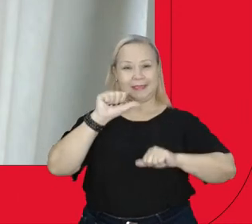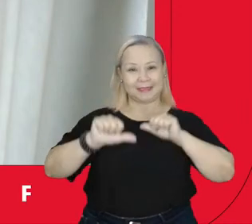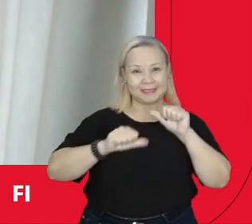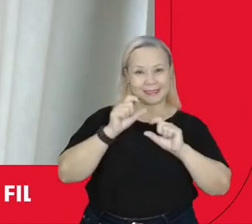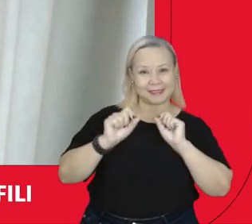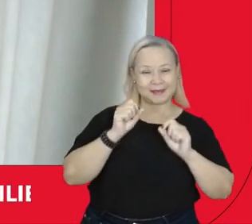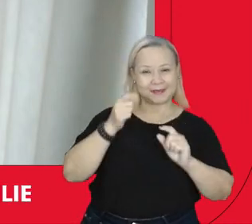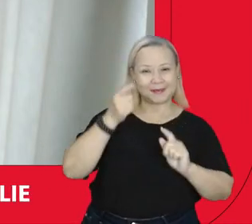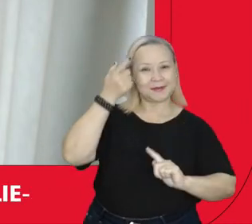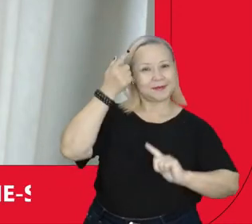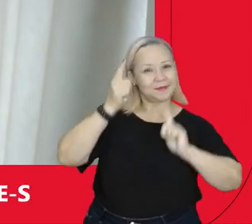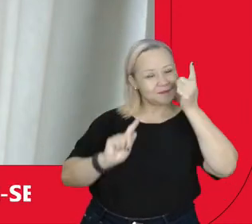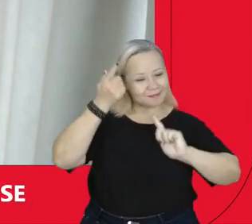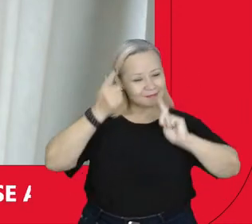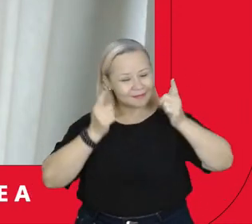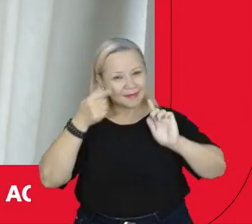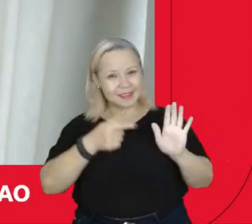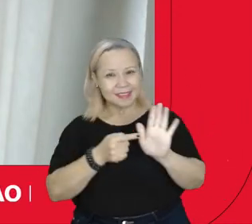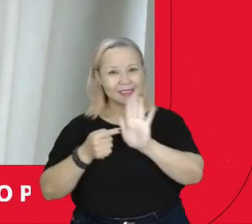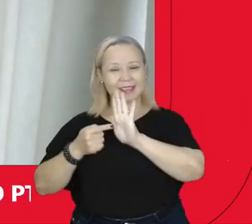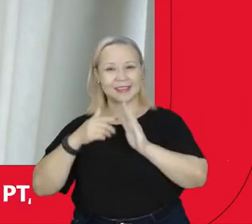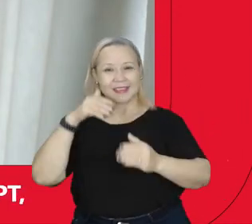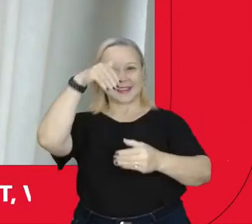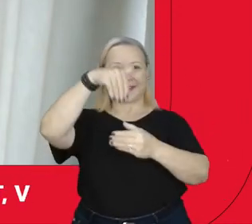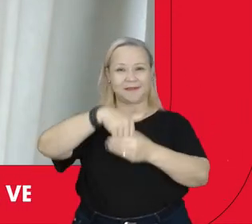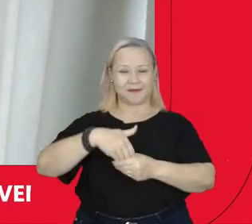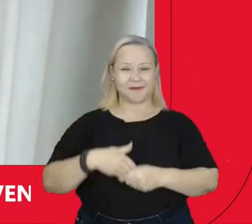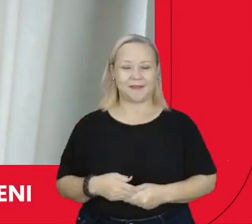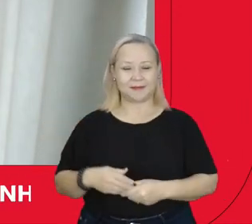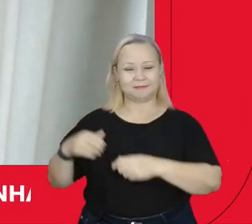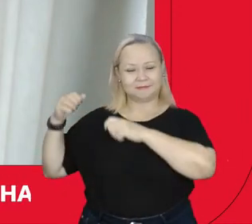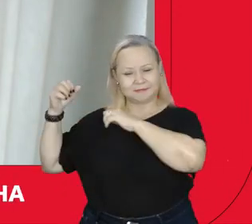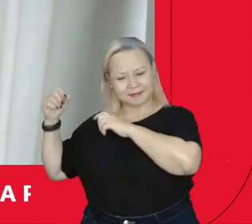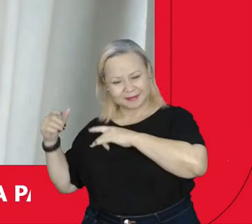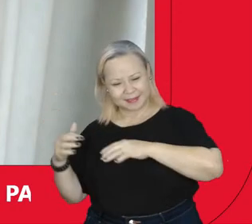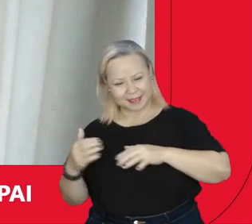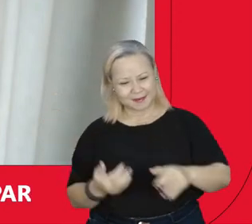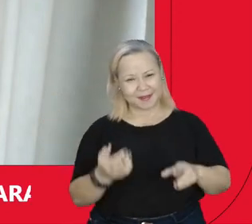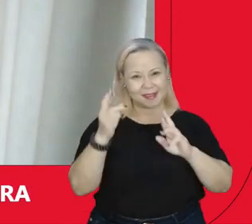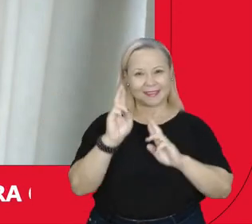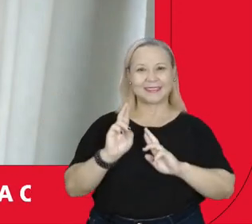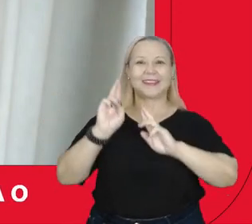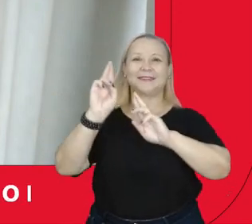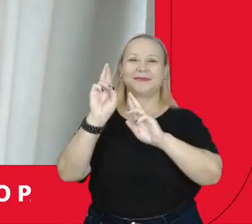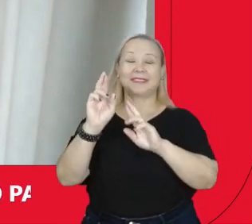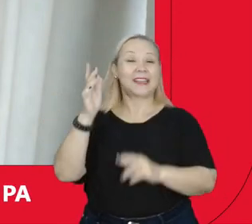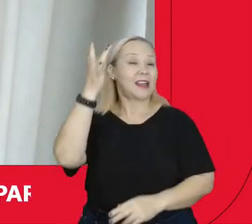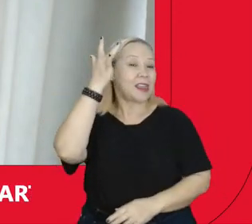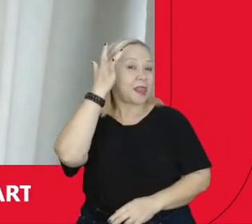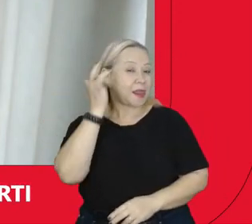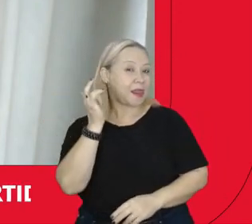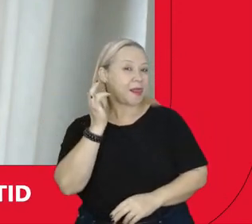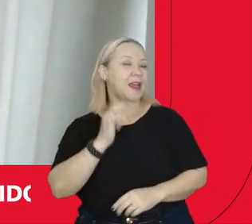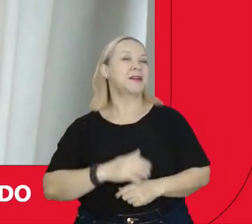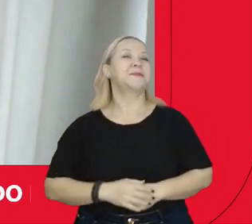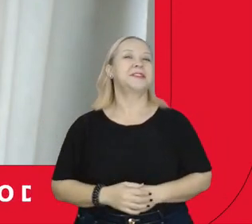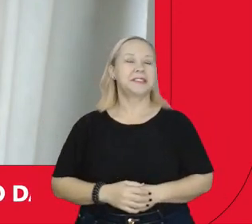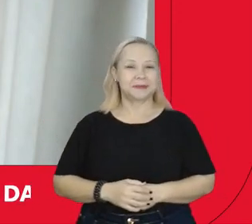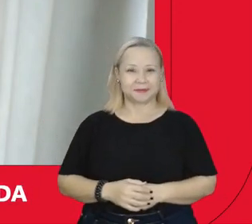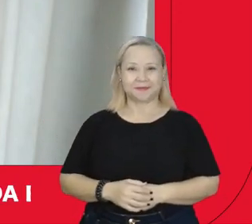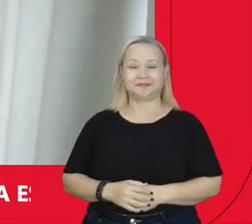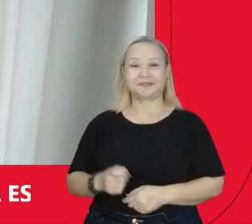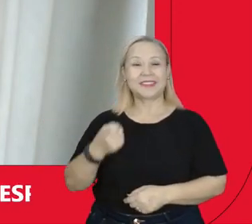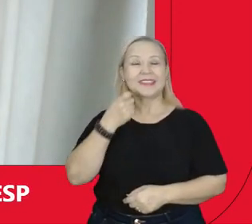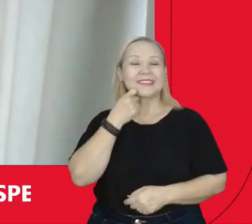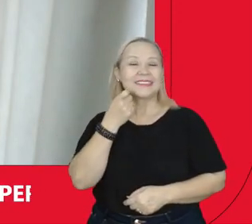em gesto e em voto. Então, a caminhada da esperança na manhã, né, nesta